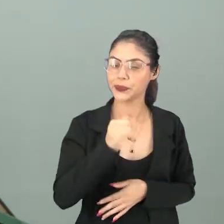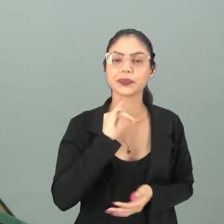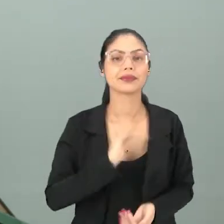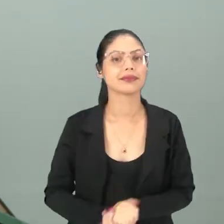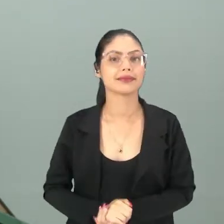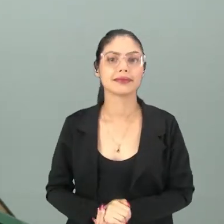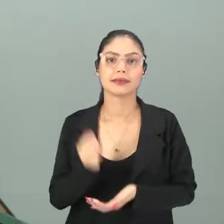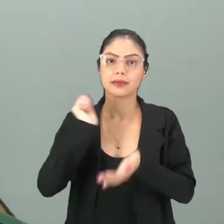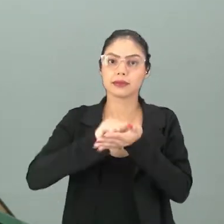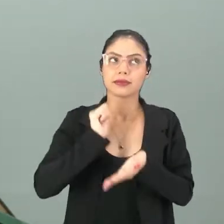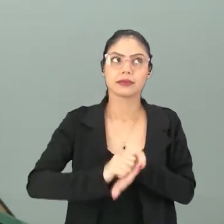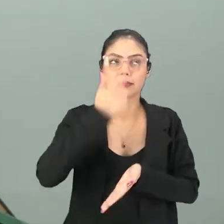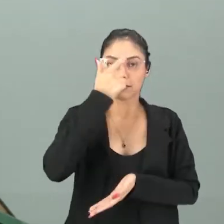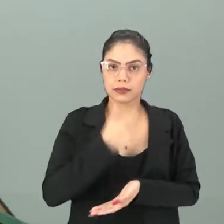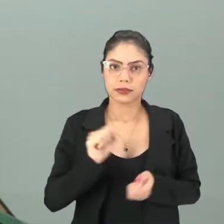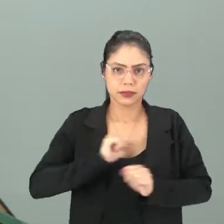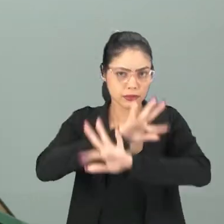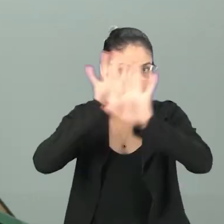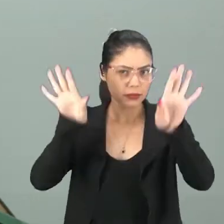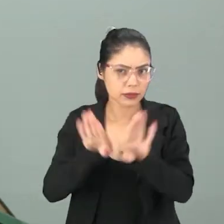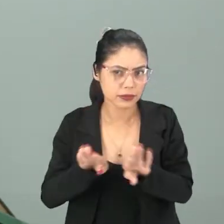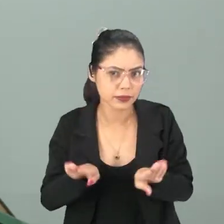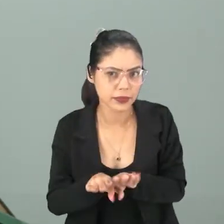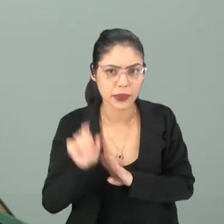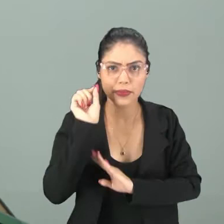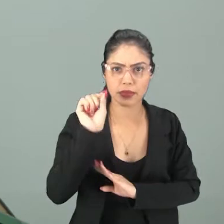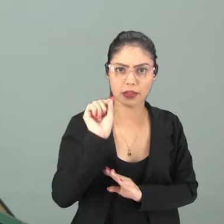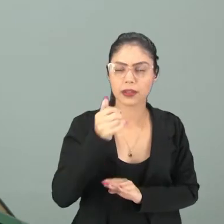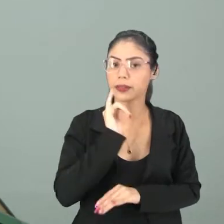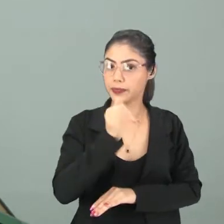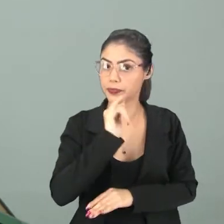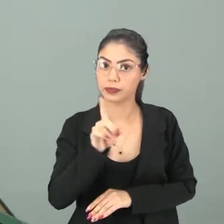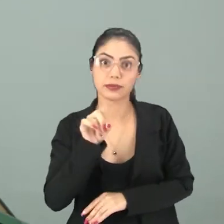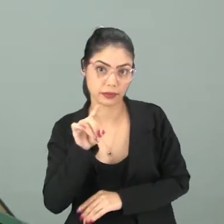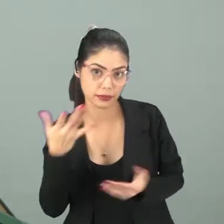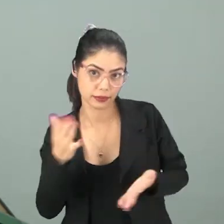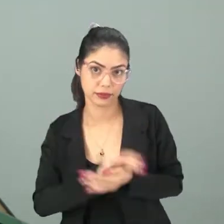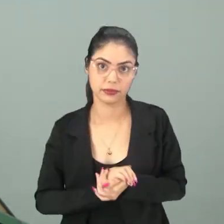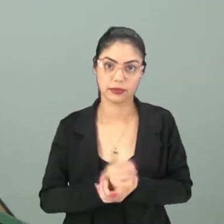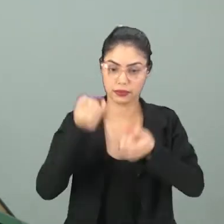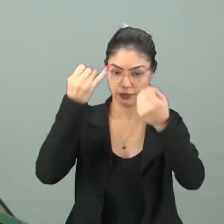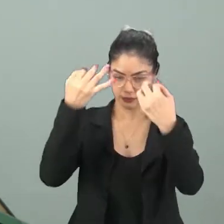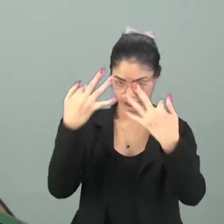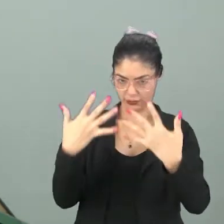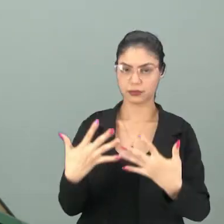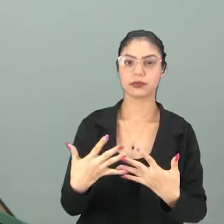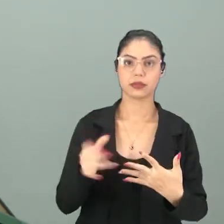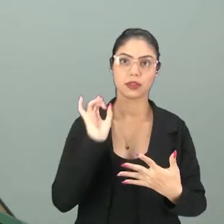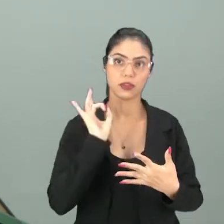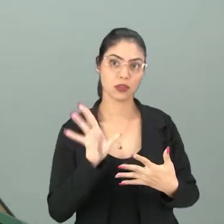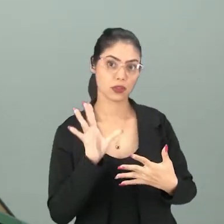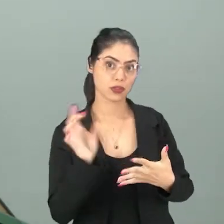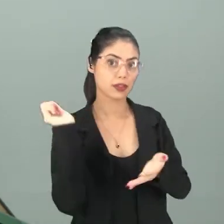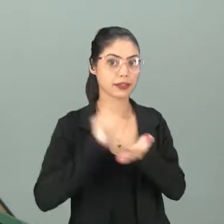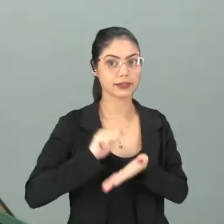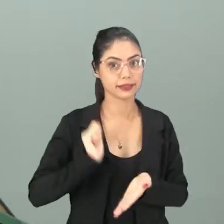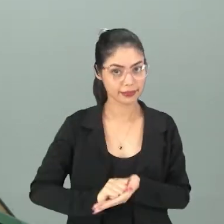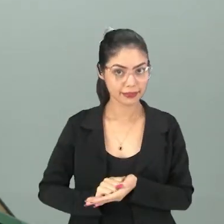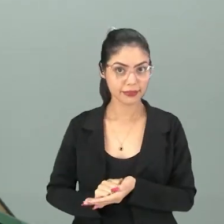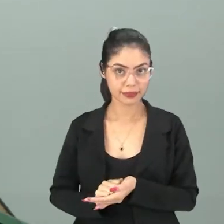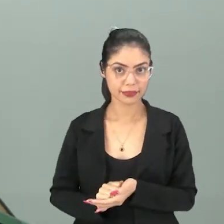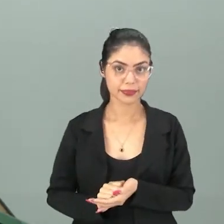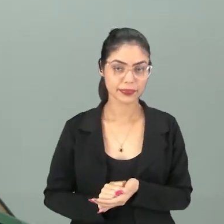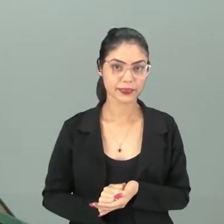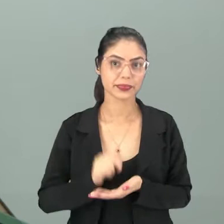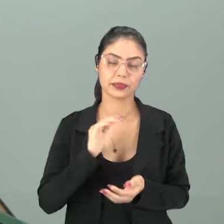sua autobiografia. Ficou claro também o que é narração, né? É contar, só que escrito, né?